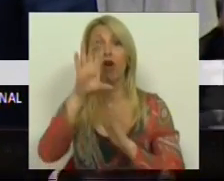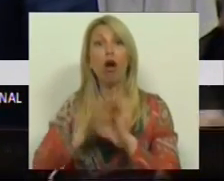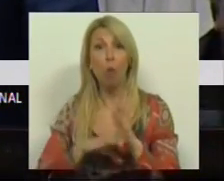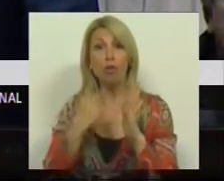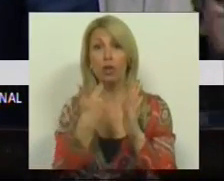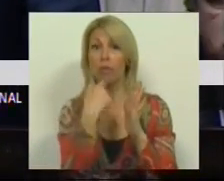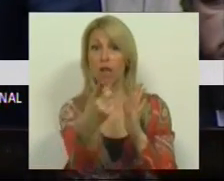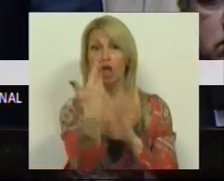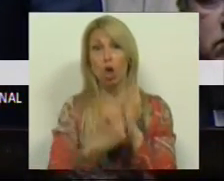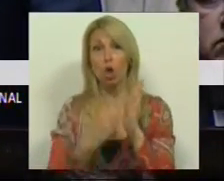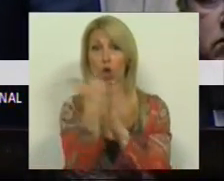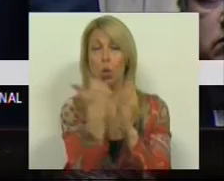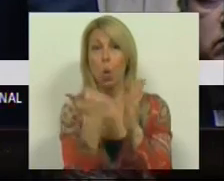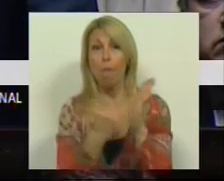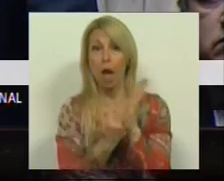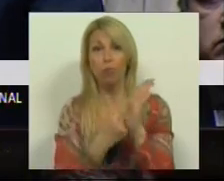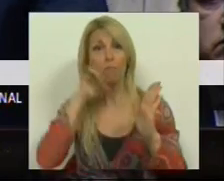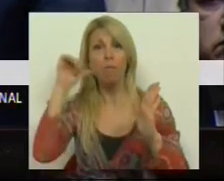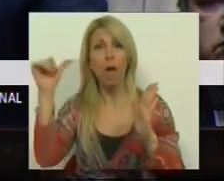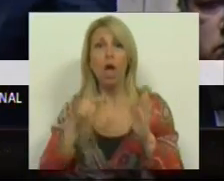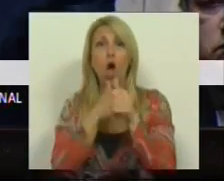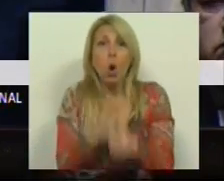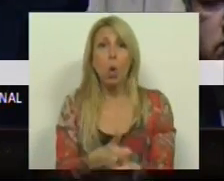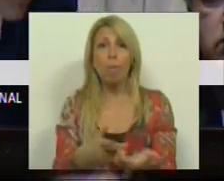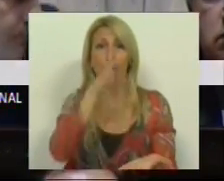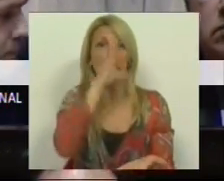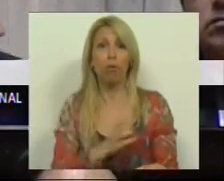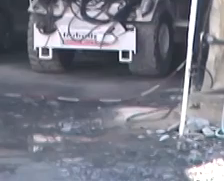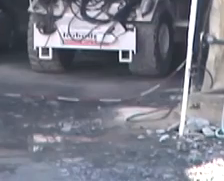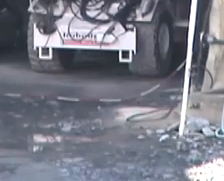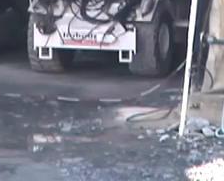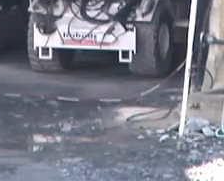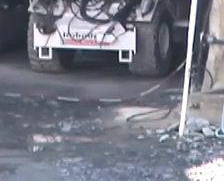fixadas no documento tivessem sido cumpridas por este Governo.